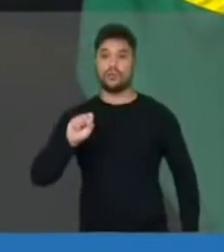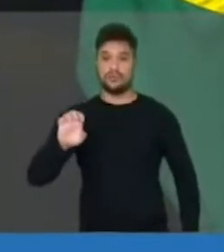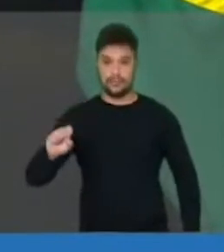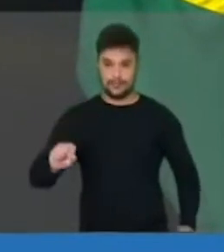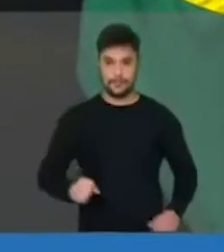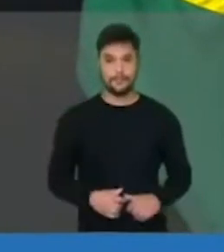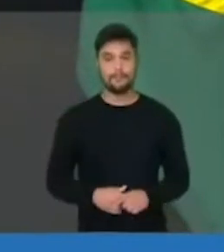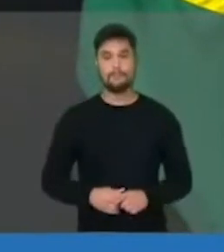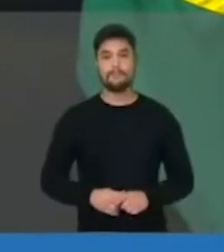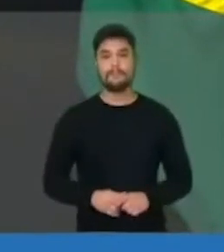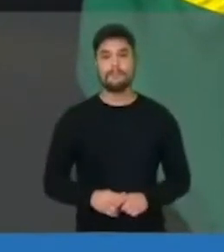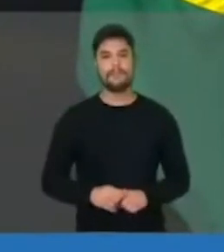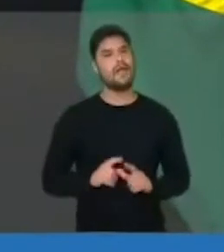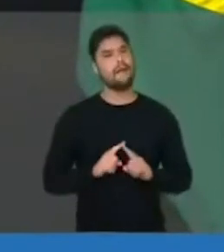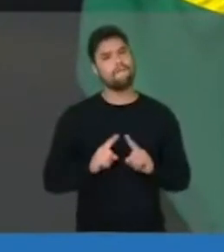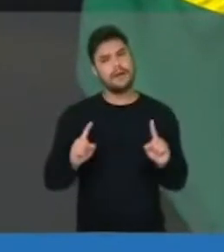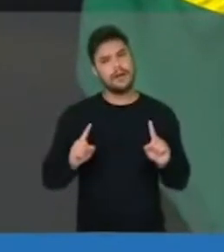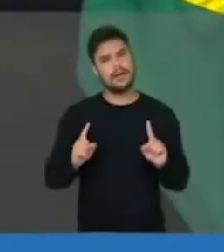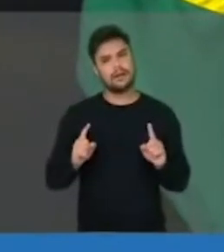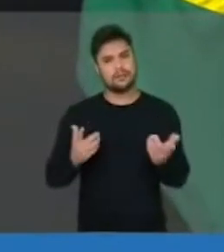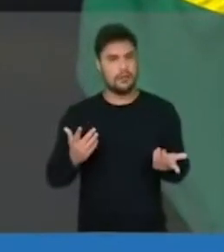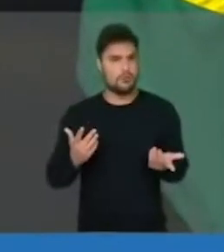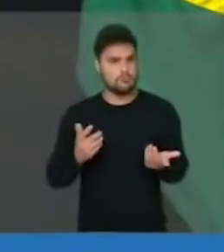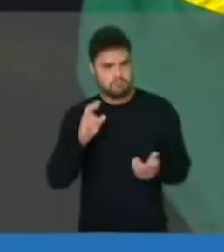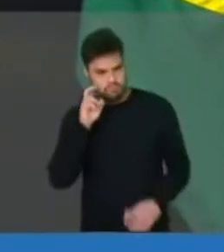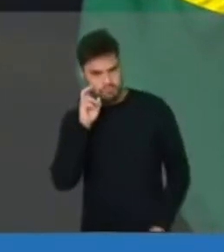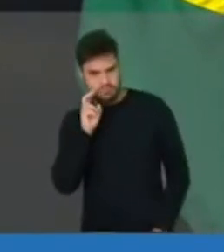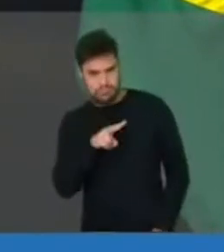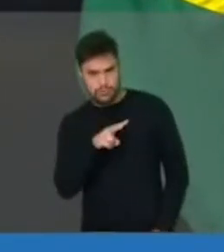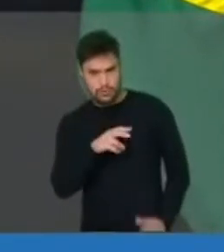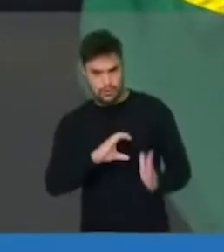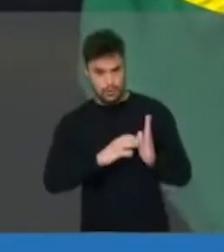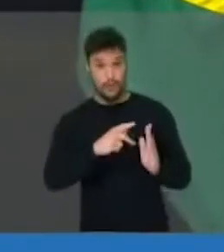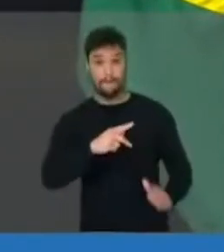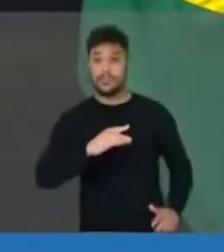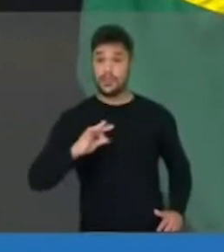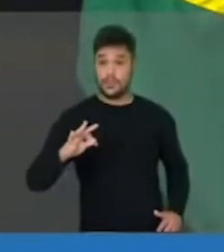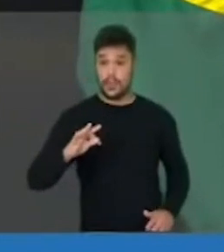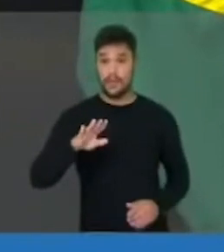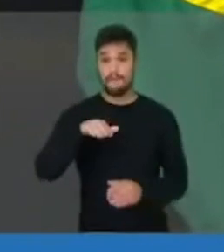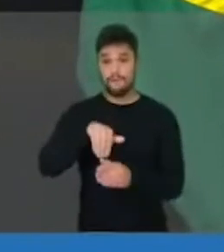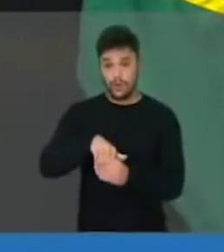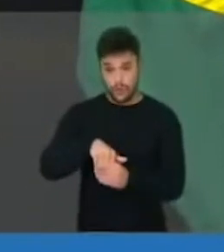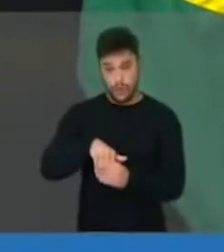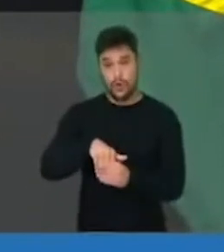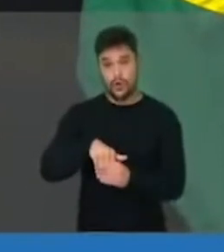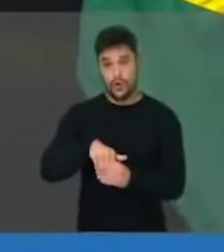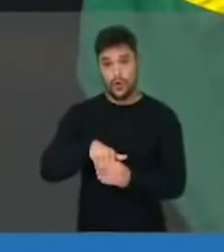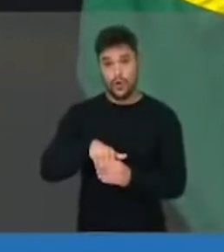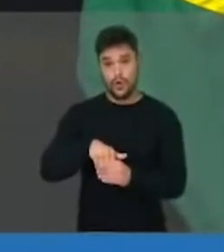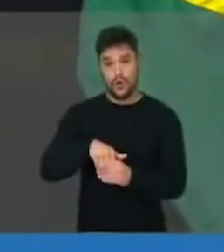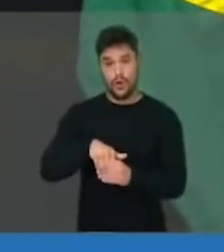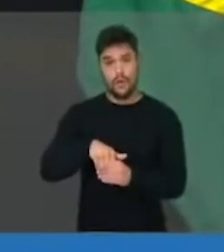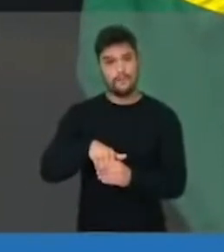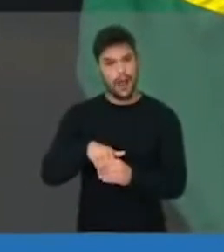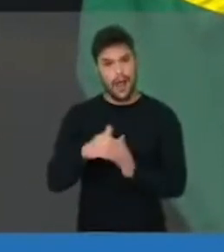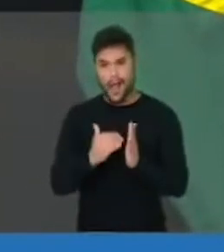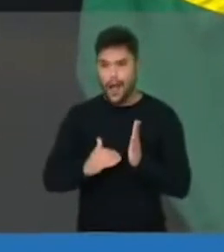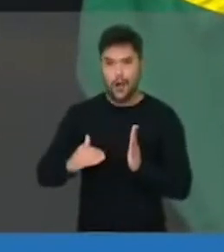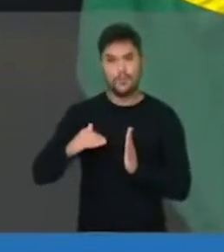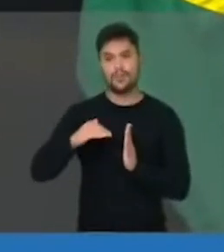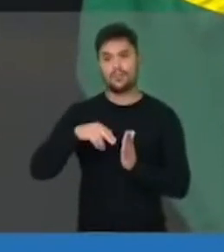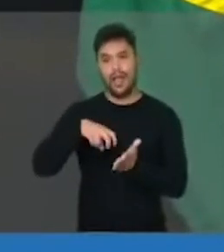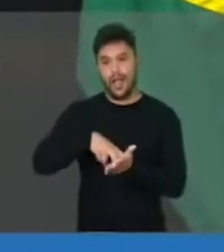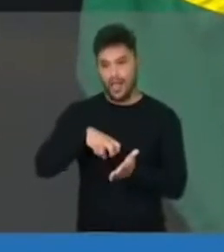não me deixa de causar surpresa até o PT votando matéria de endurecimento de lei